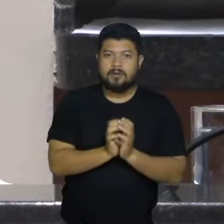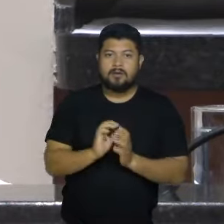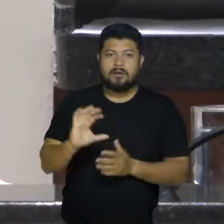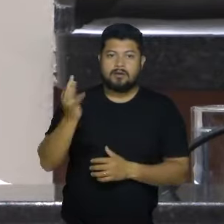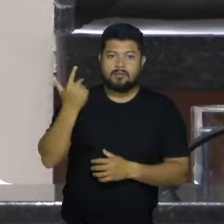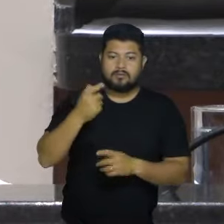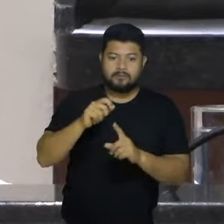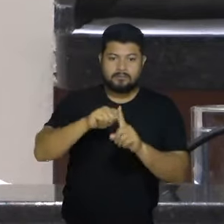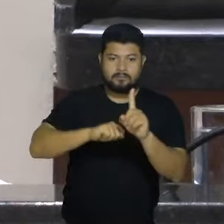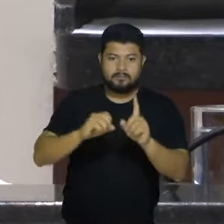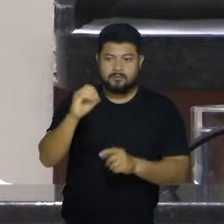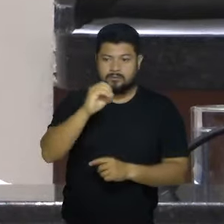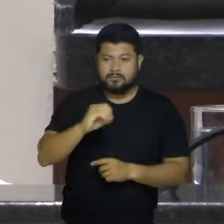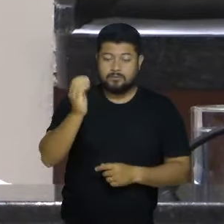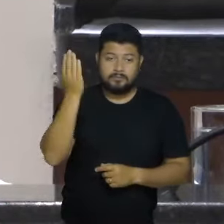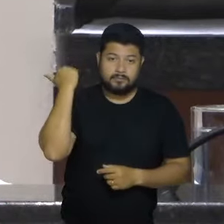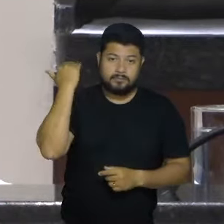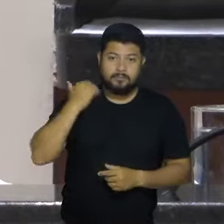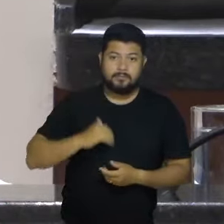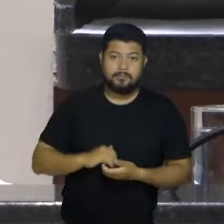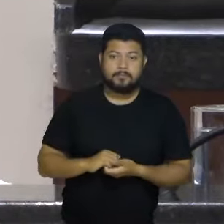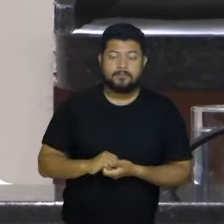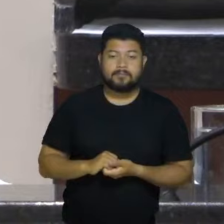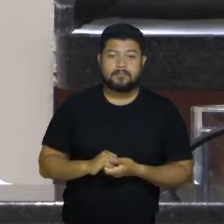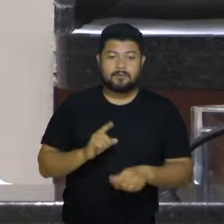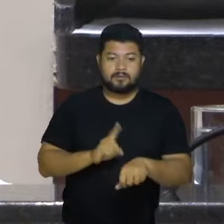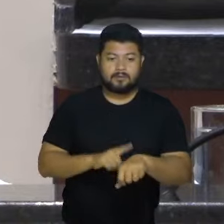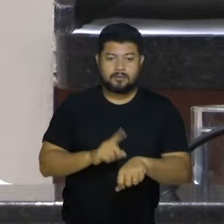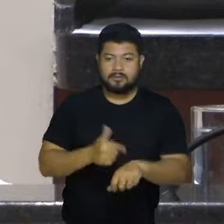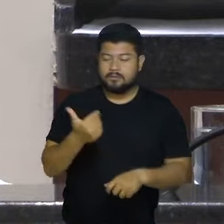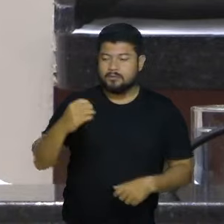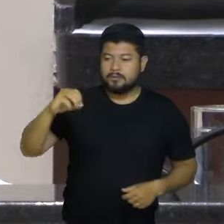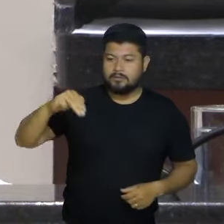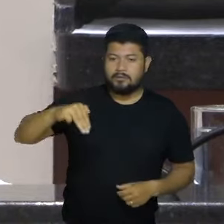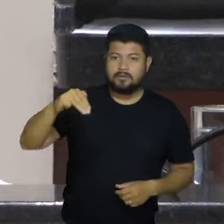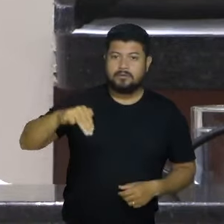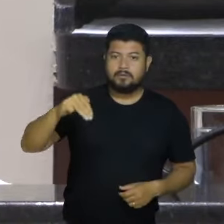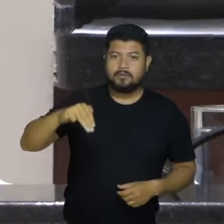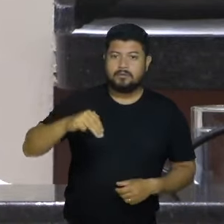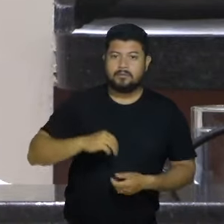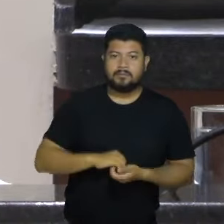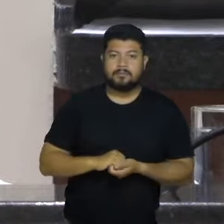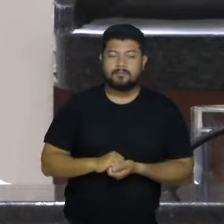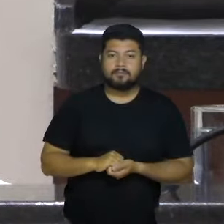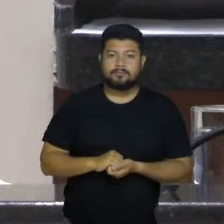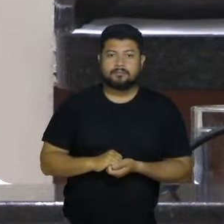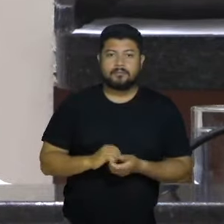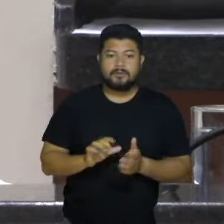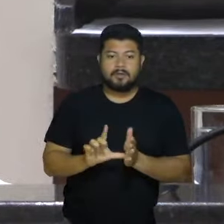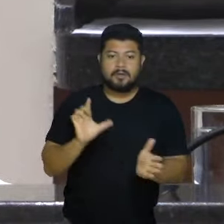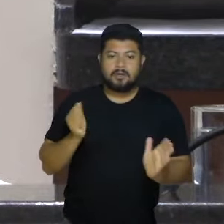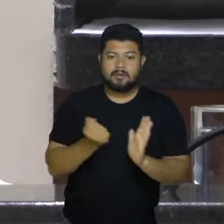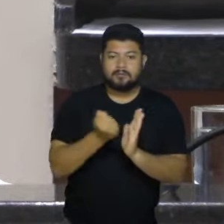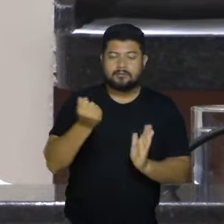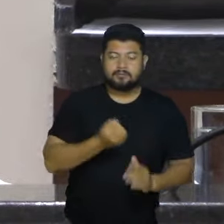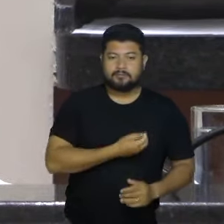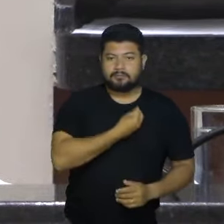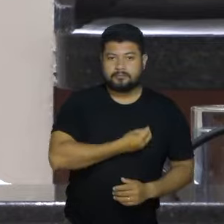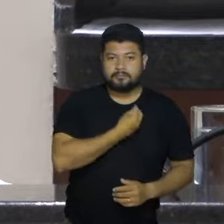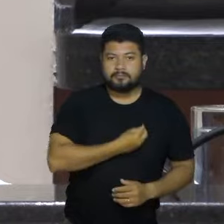outubro deste ano, pelo tempo de até 10 minutos. Mas antes, registro com alegria as presenças aqui no Parlamento